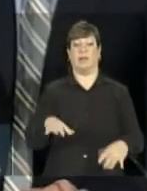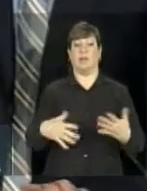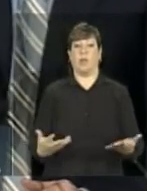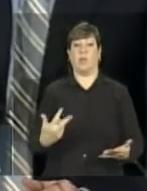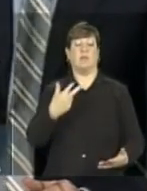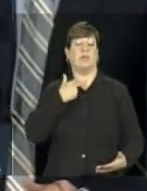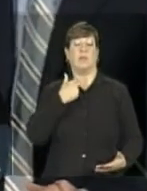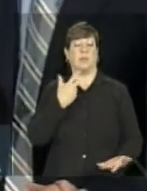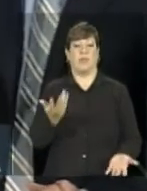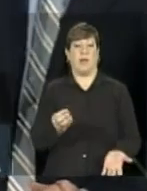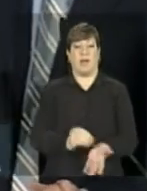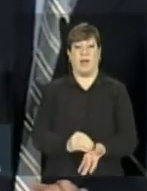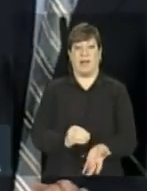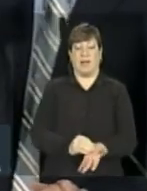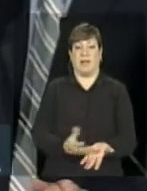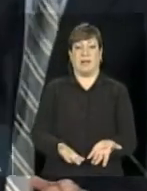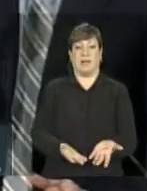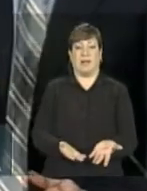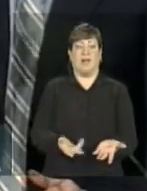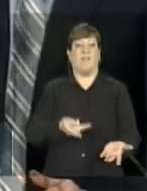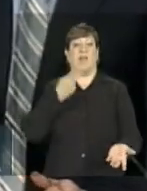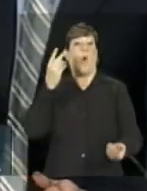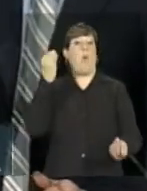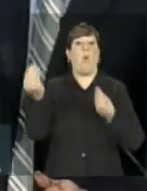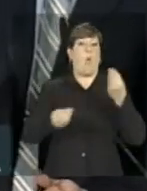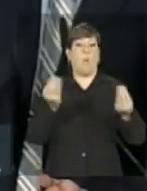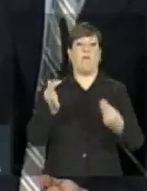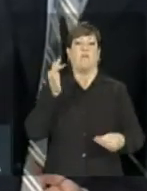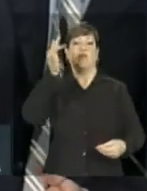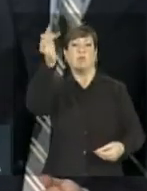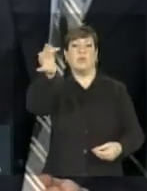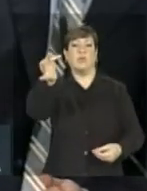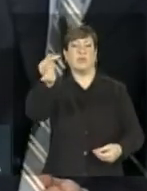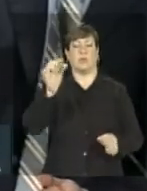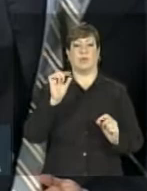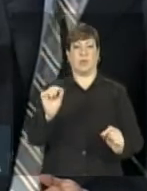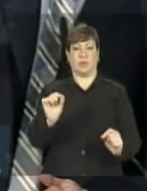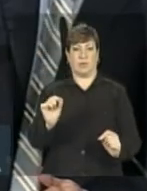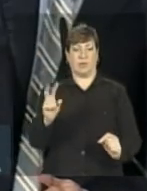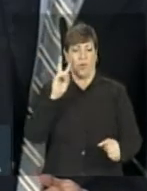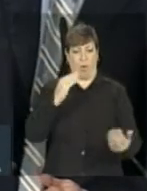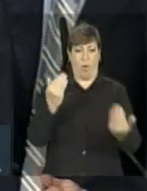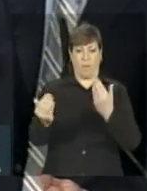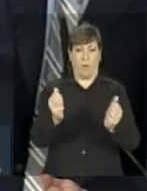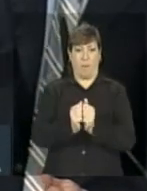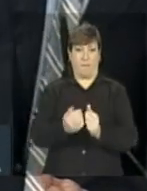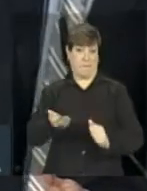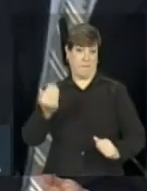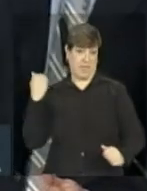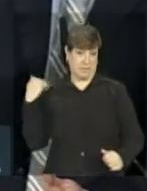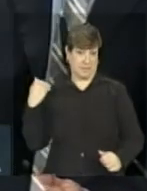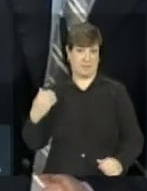ainda conceber o futuro extrapolando o passado,